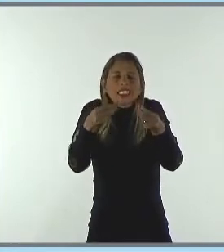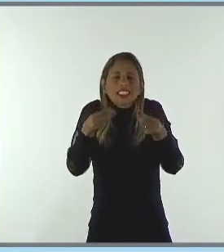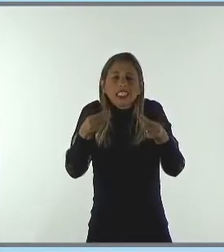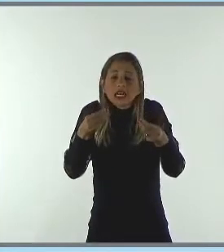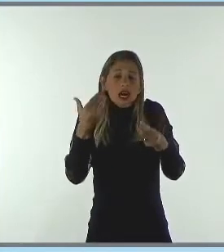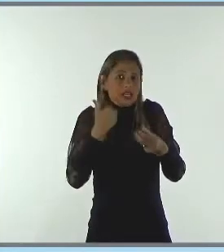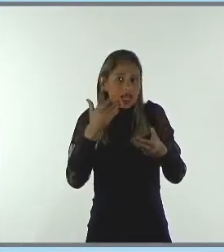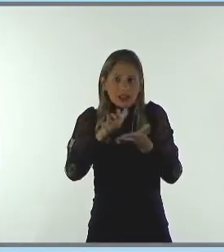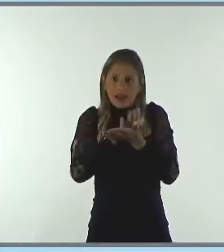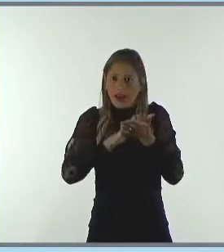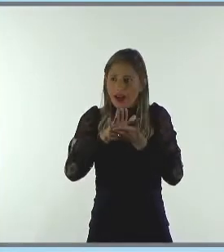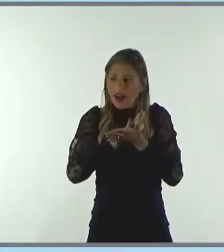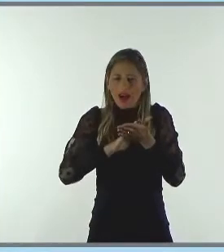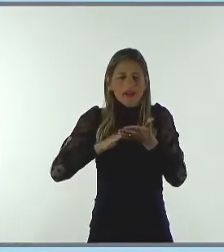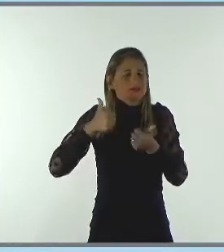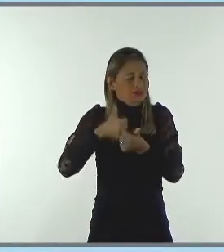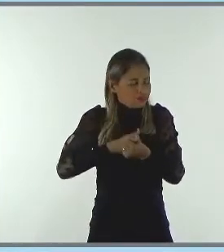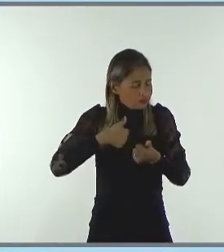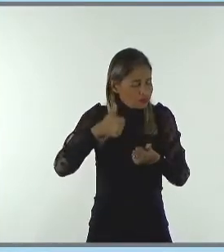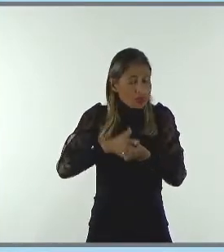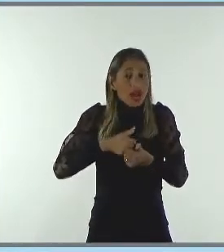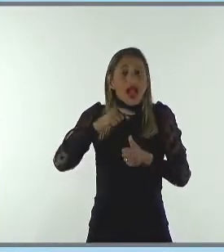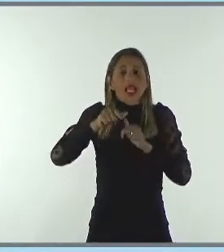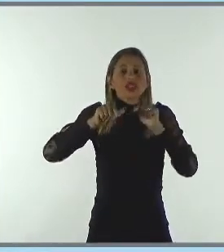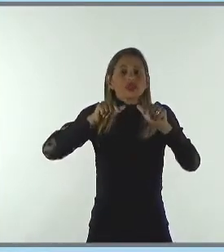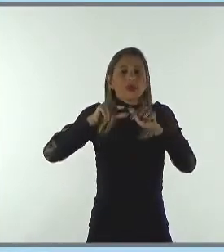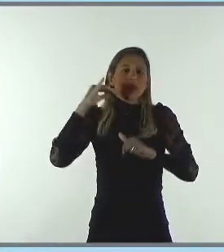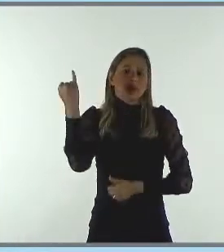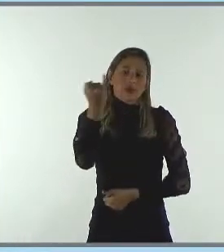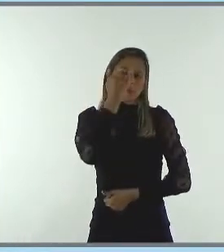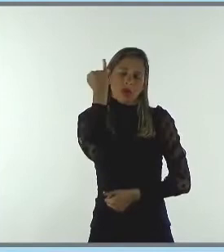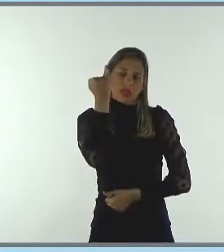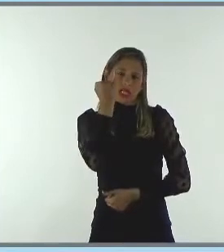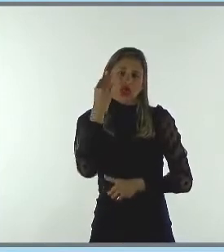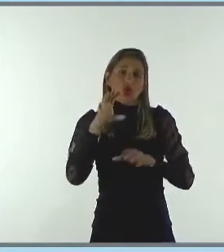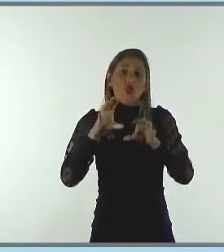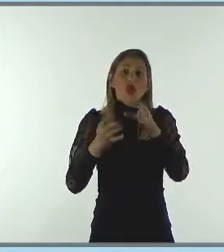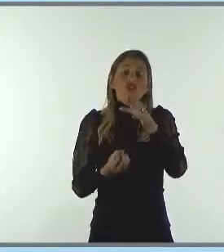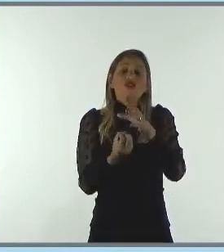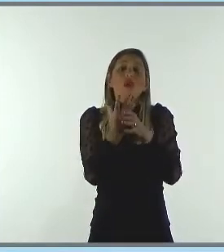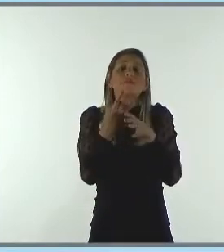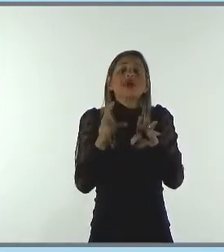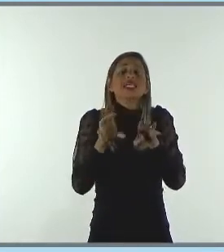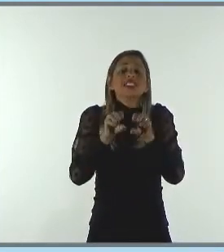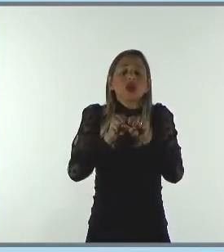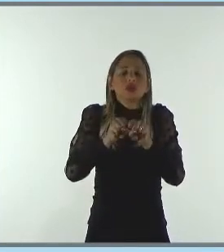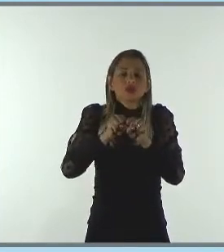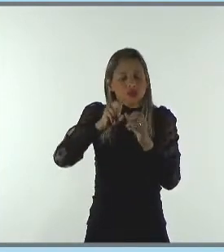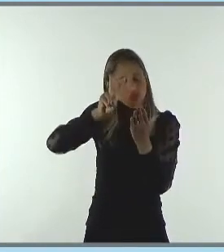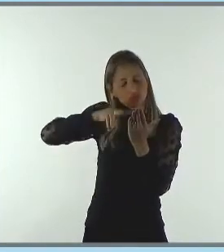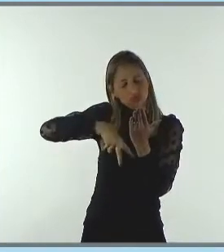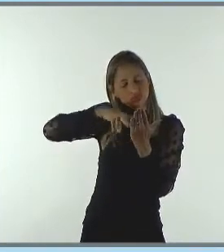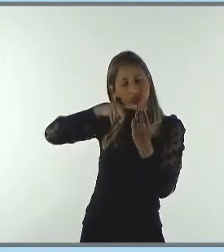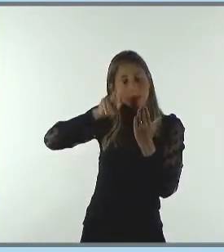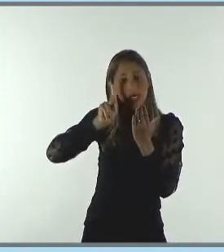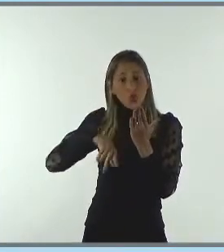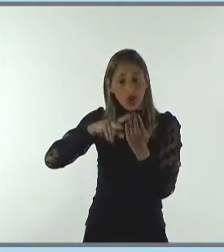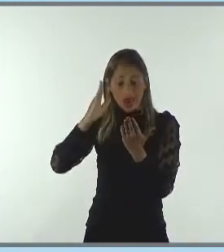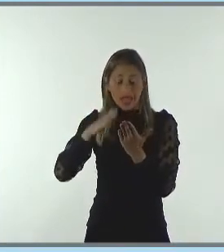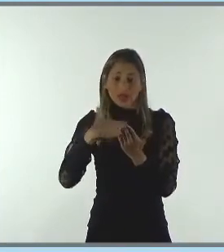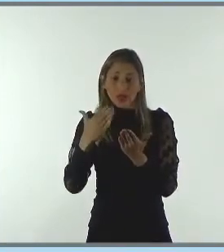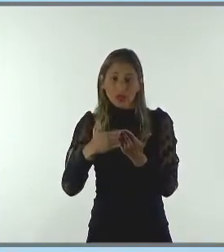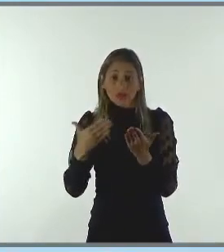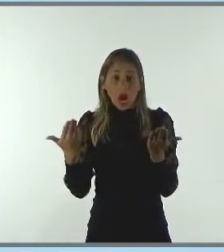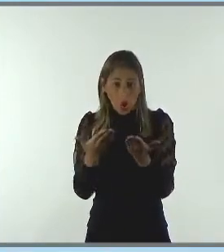incansável. Né? A Conceição tem um trabalho importantíssimo com a formação de jovens leitores e leitoras. Tá? É uma autora